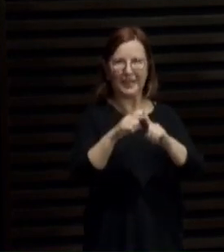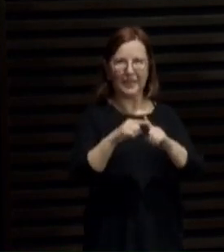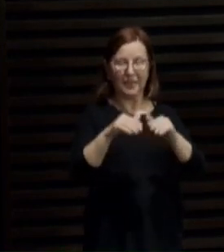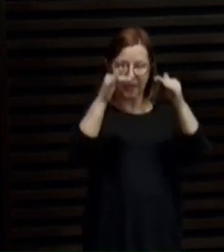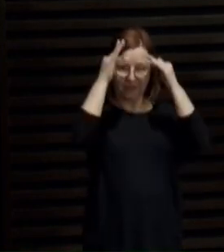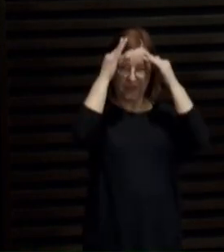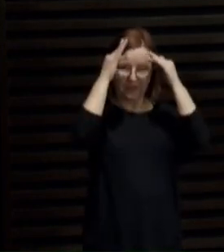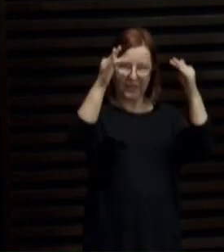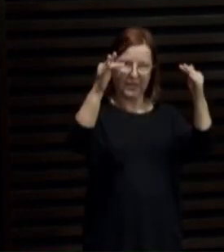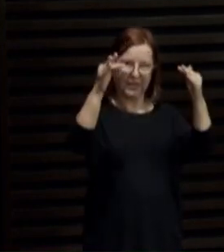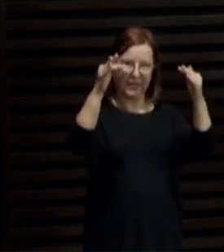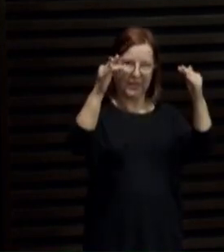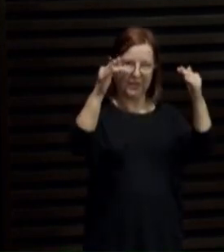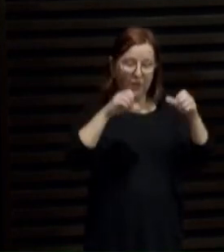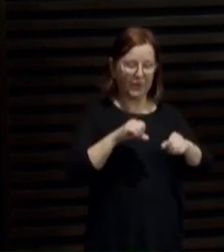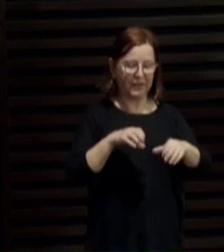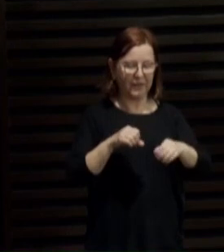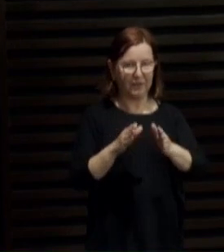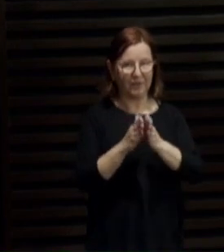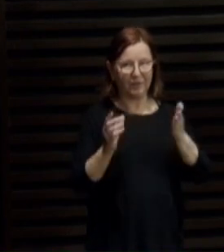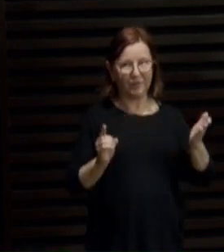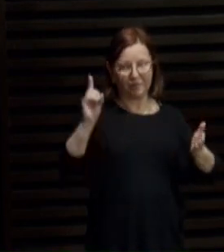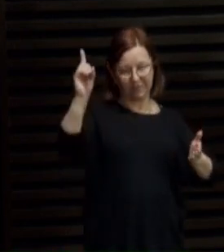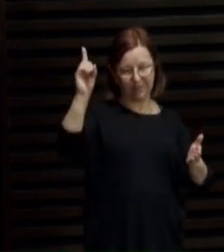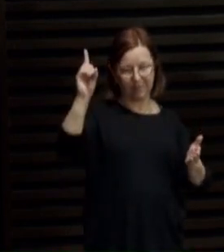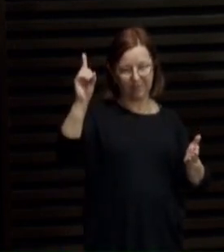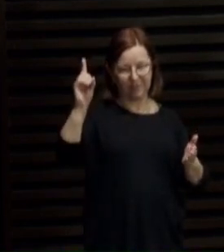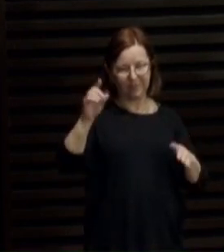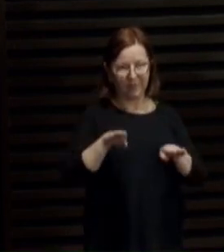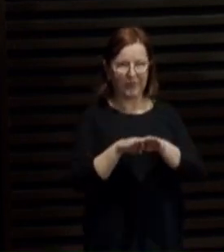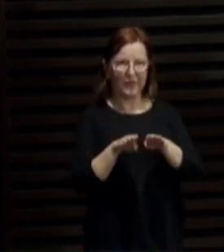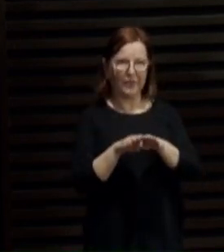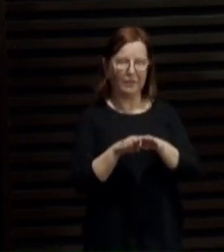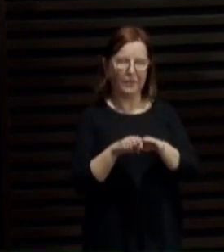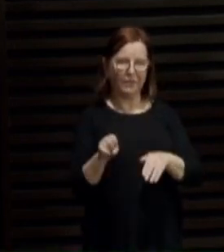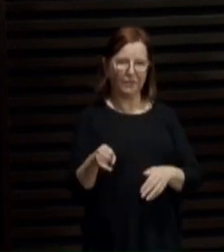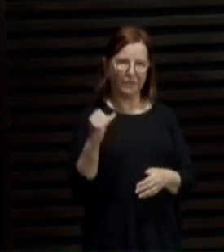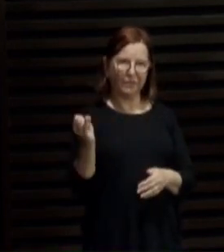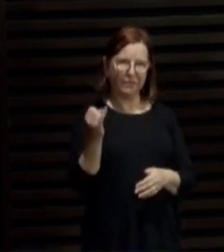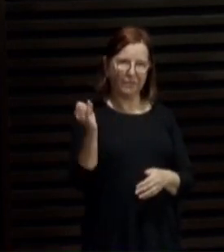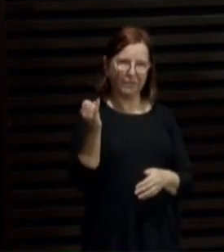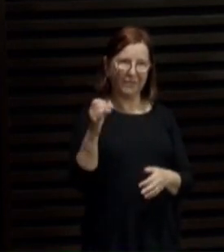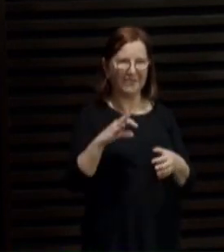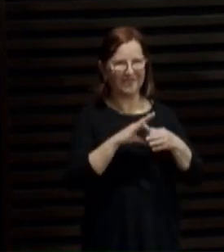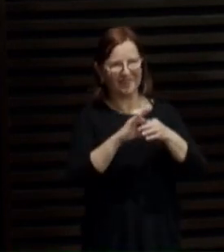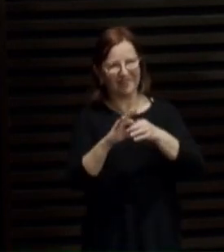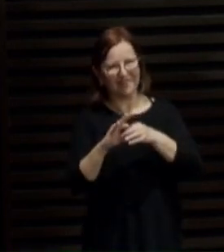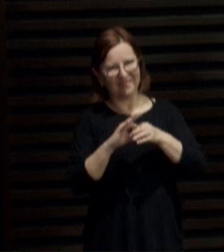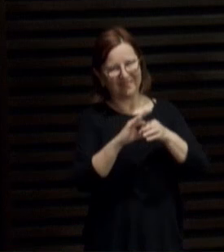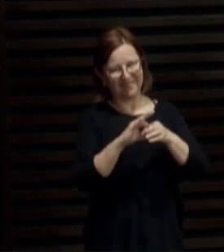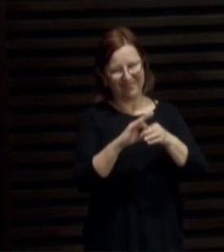às doutrinas bíblicas e eclesiásticas, bem como da relevância da comunhão